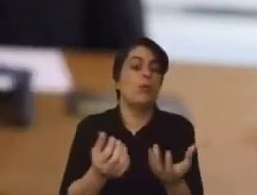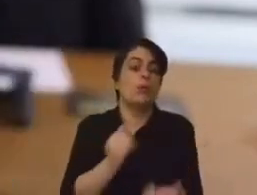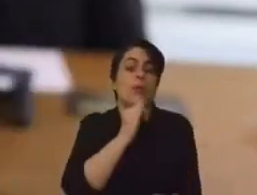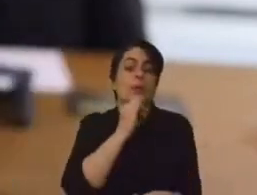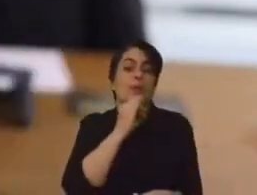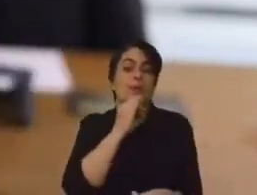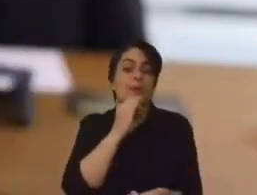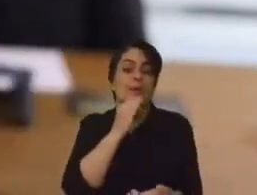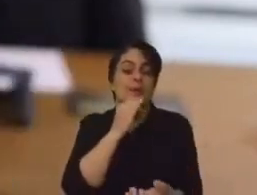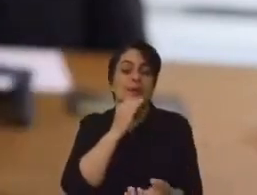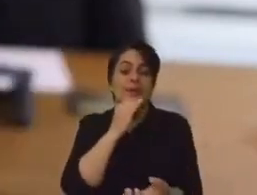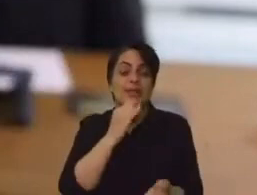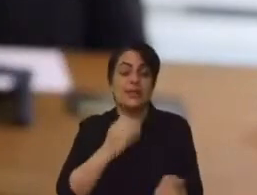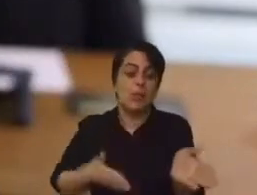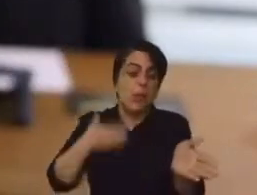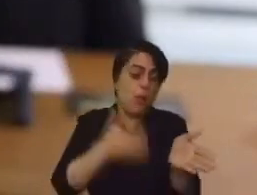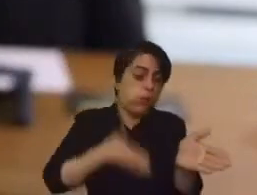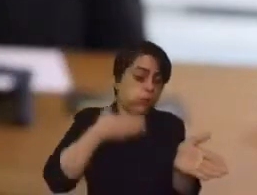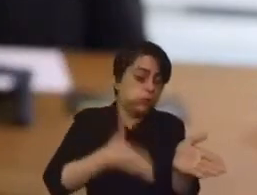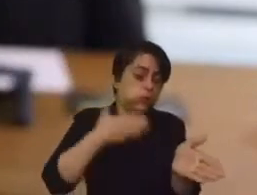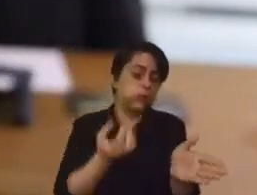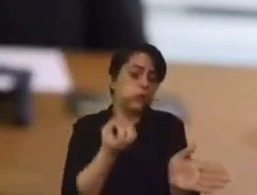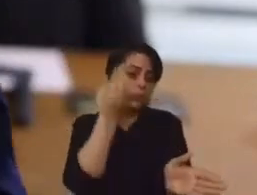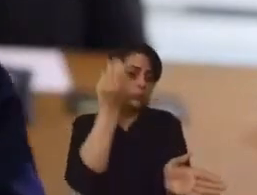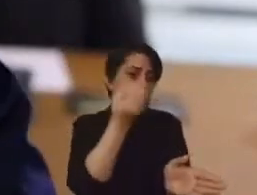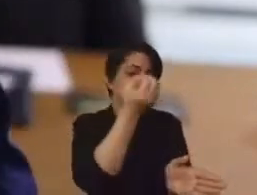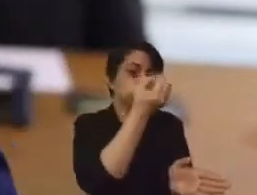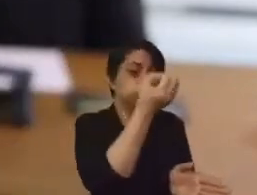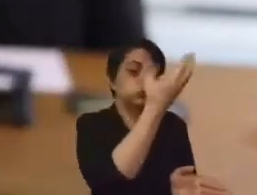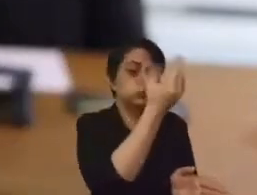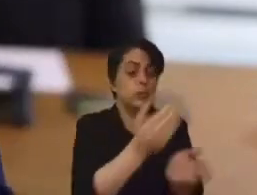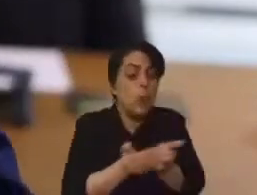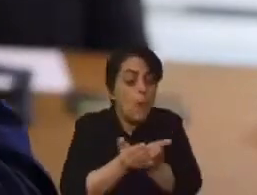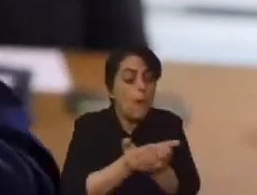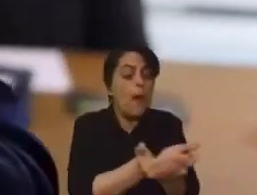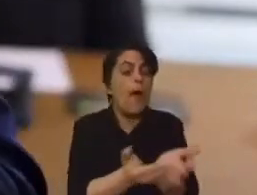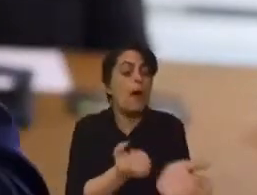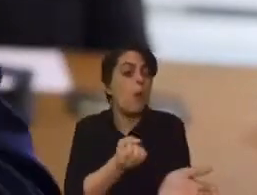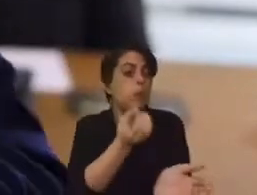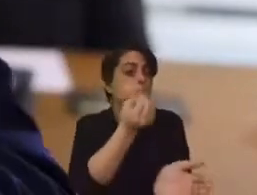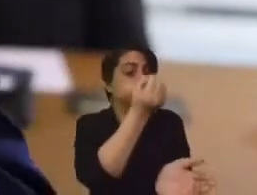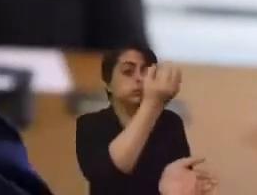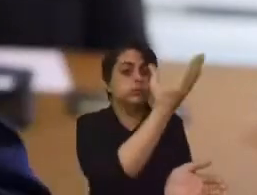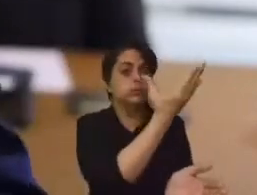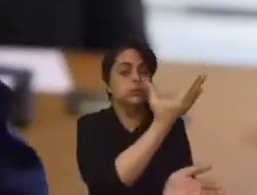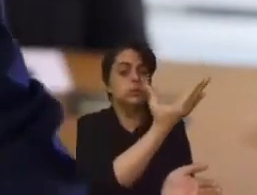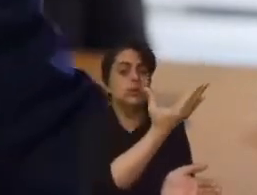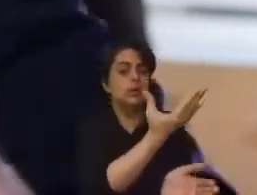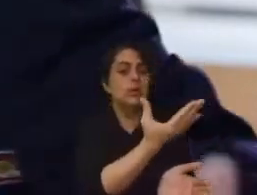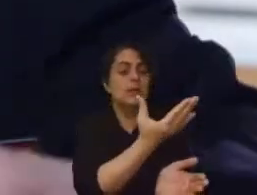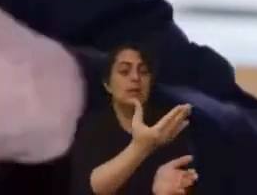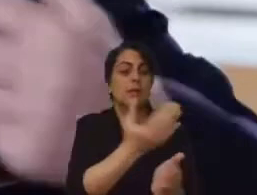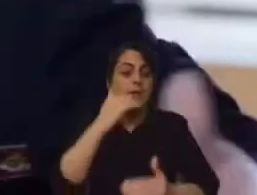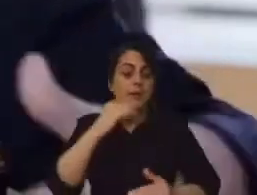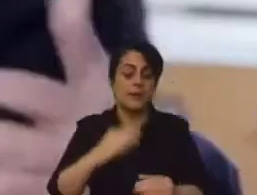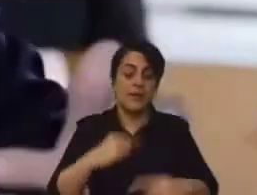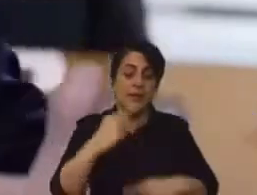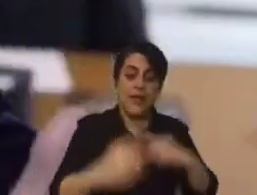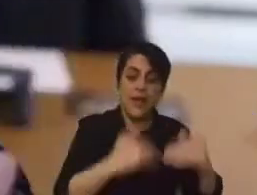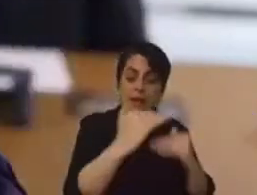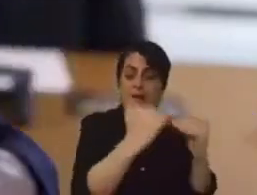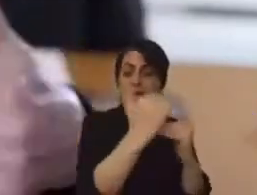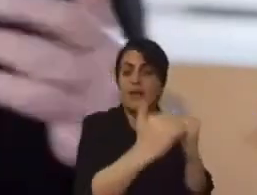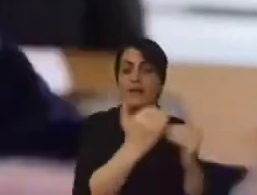sabe, elétrico, quando foi criado o barco a vapor, quando foi criado todo o avanço tecnológico, ela causa um certo desespero